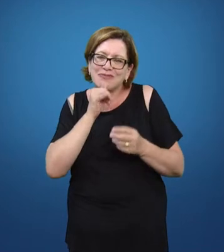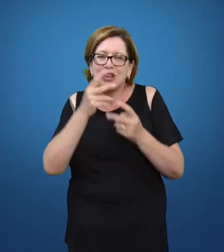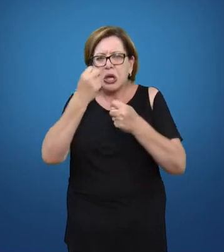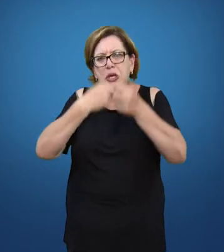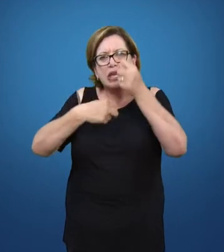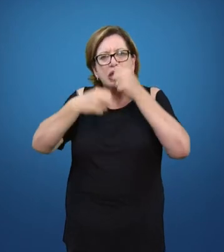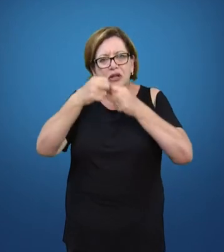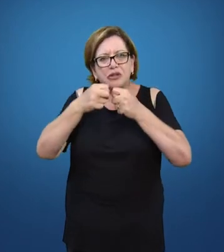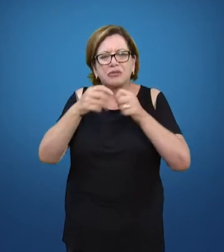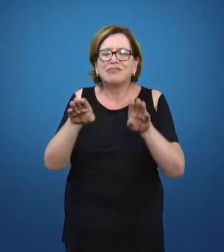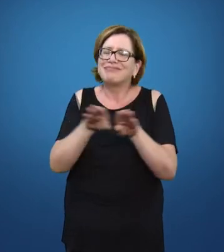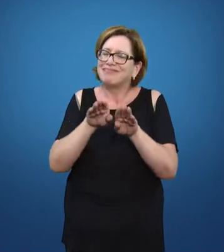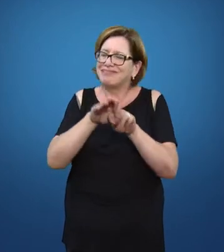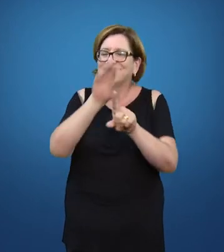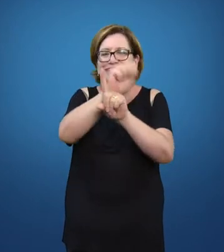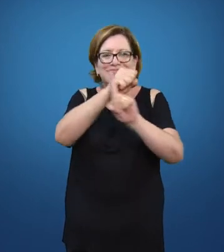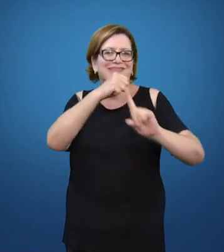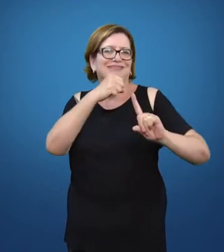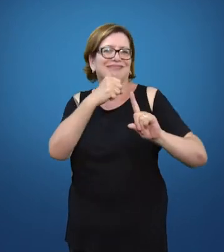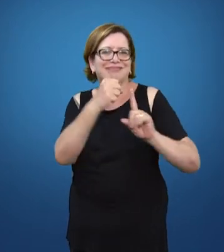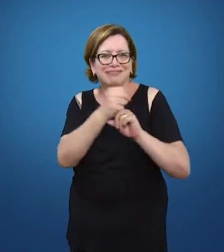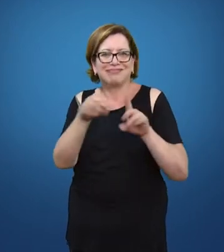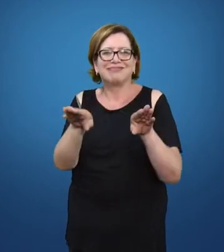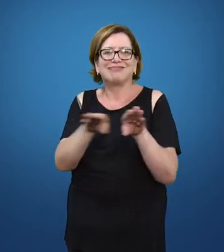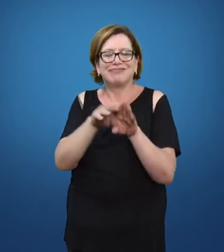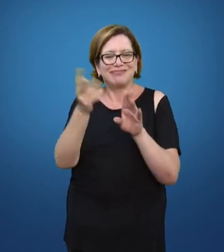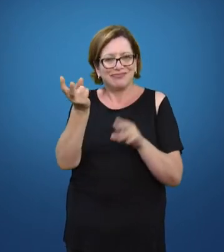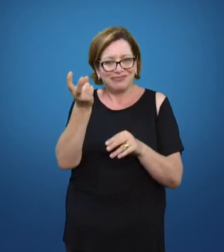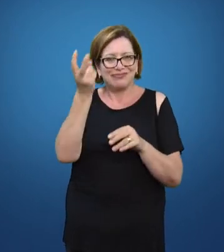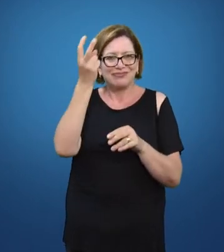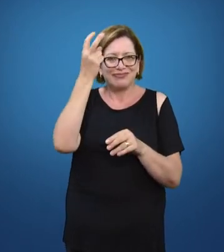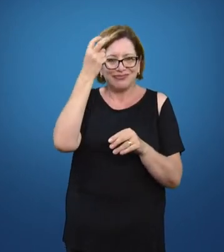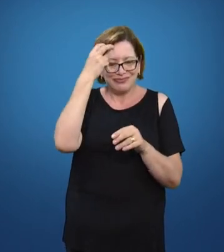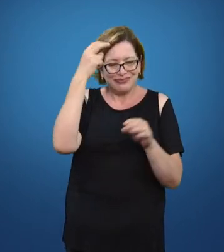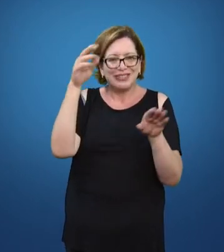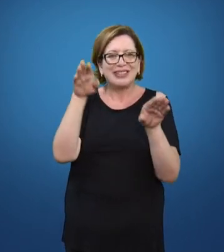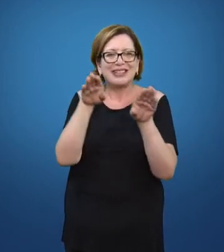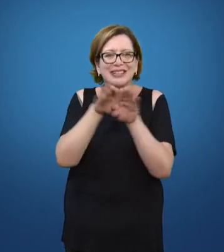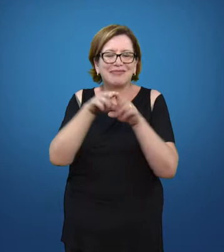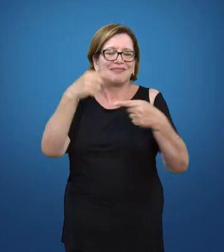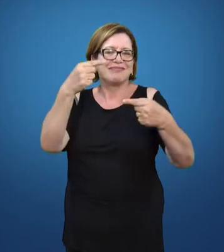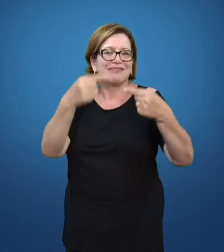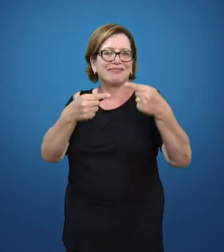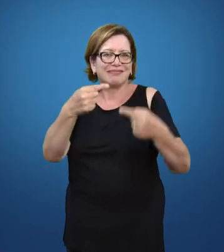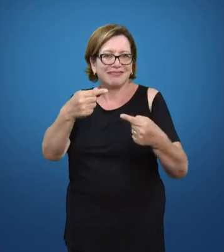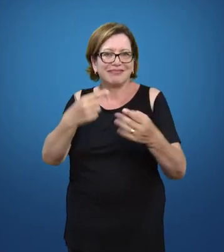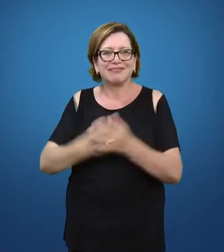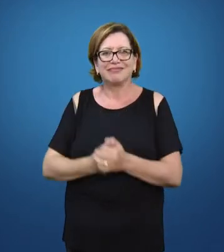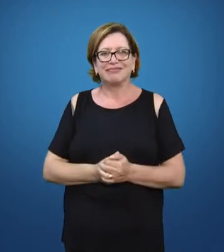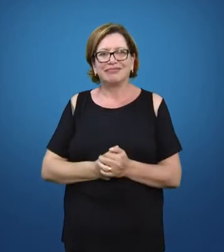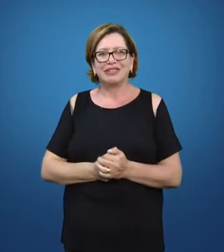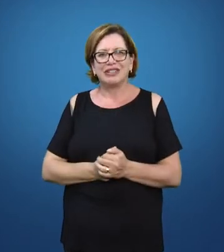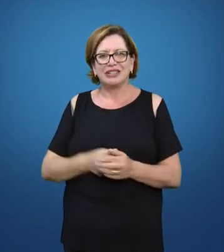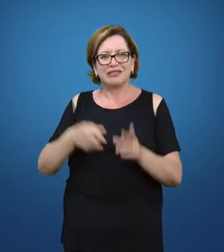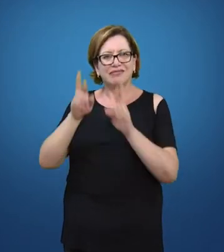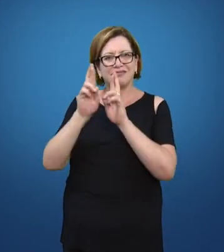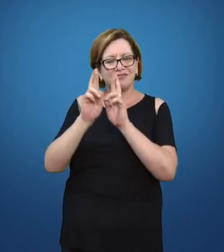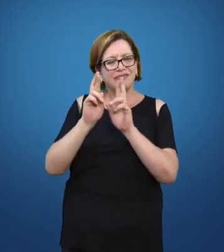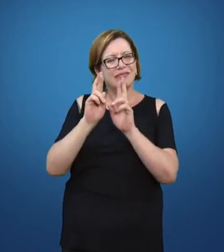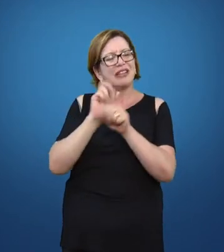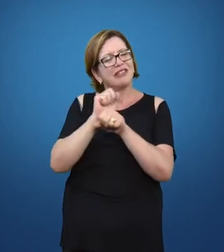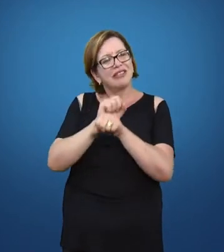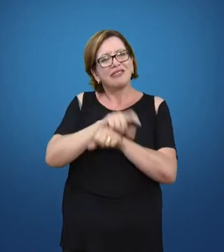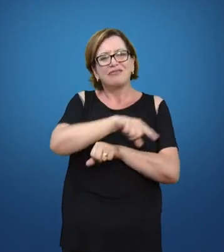a questão social a questão cultural e sobretudo a questão política esperamos então